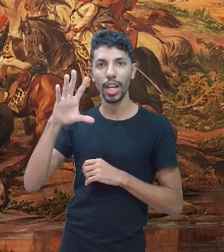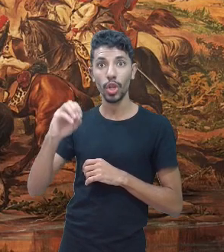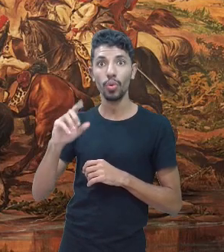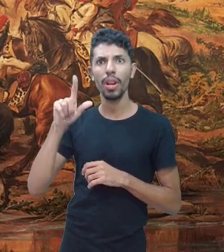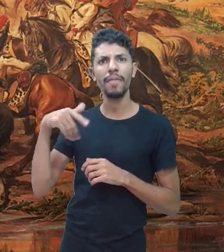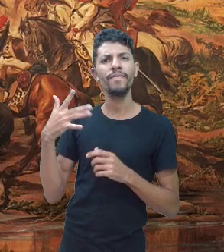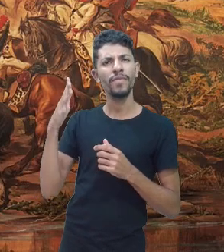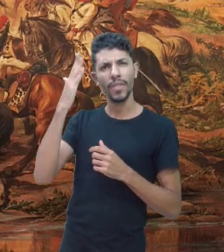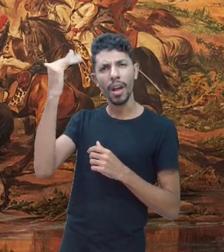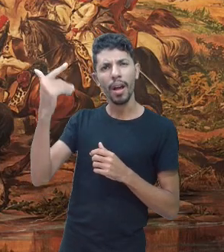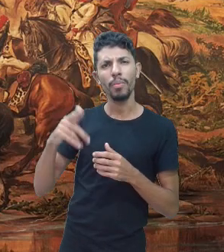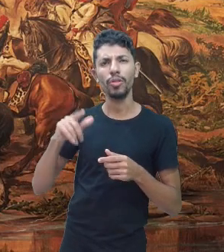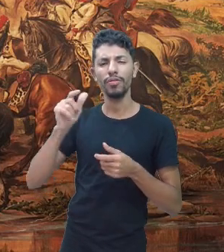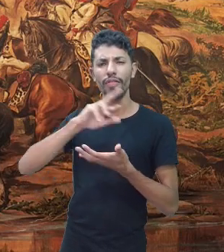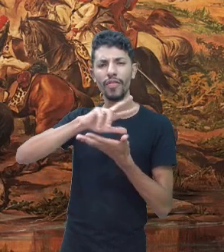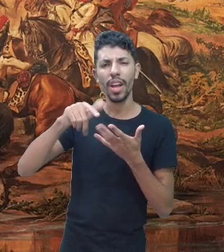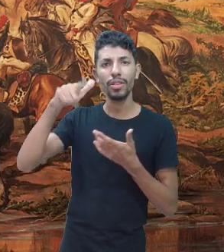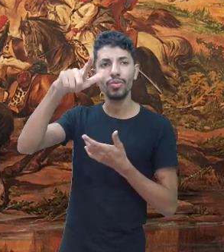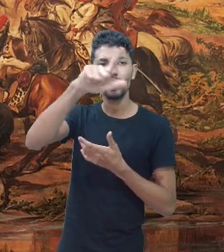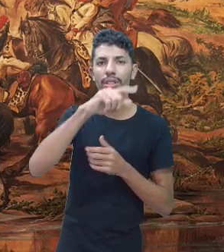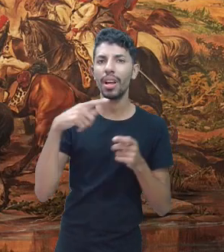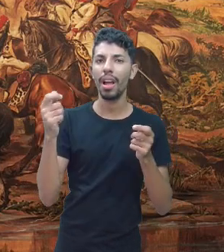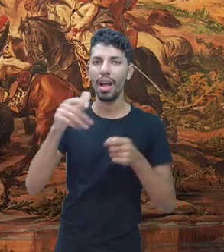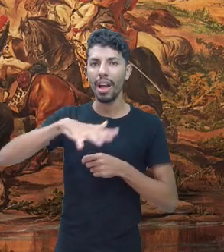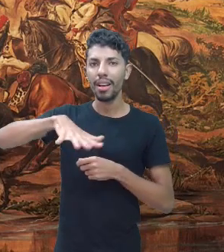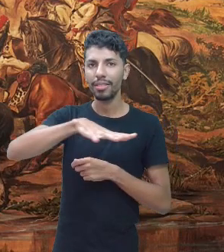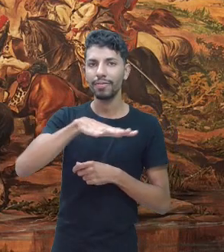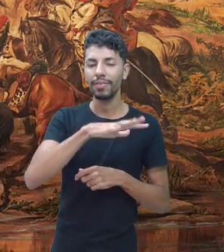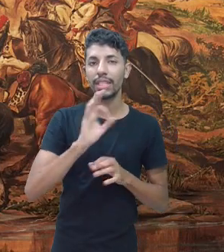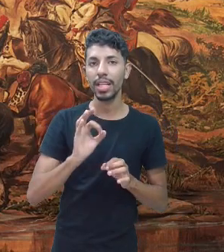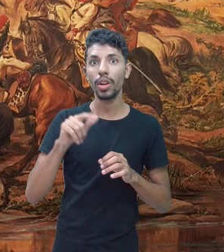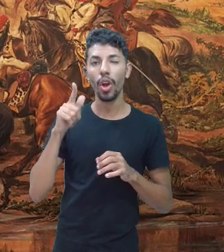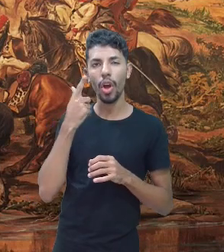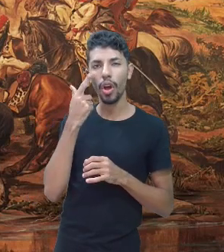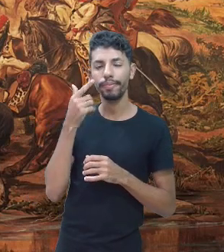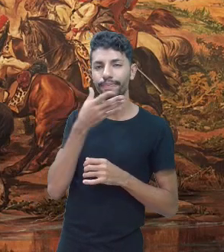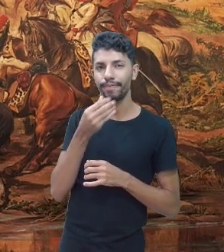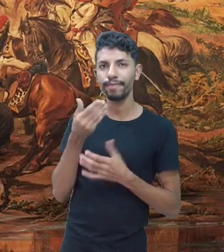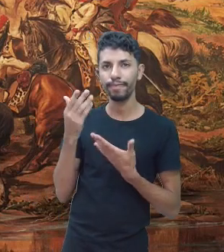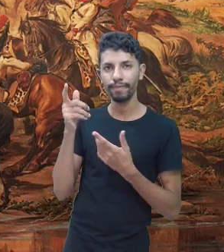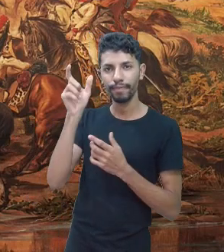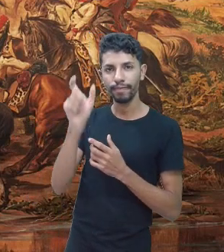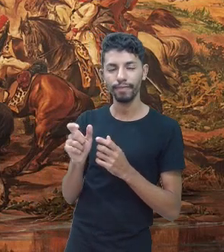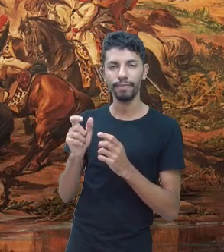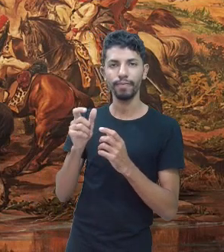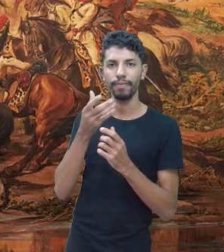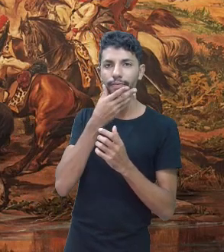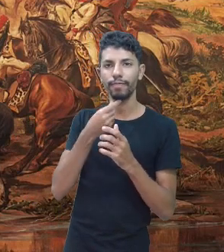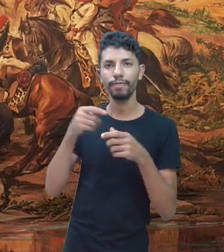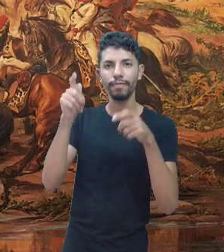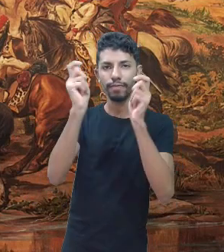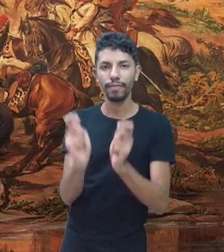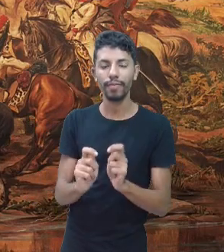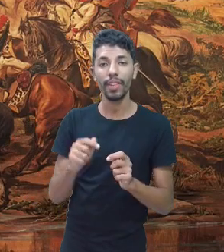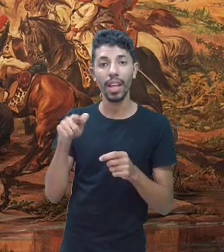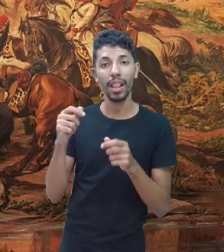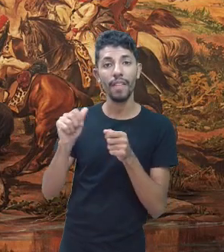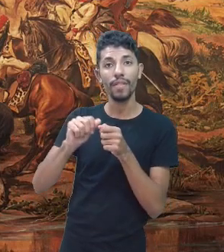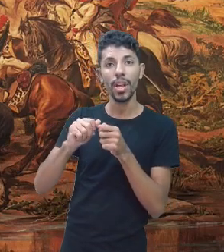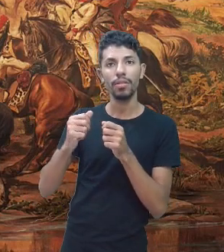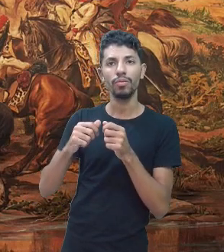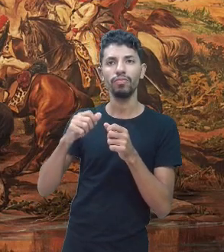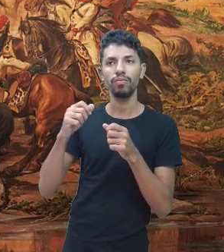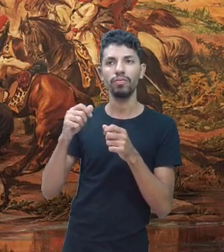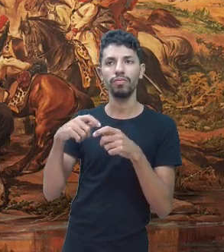outras áreas. Gente, o Pedro Américo, ele construiu trabalhou uma outra obra, né,